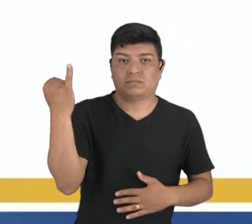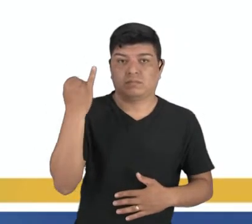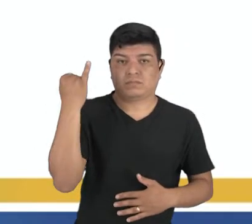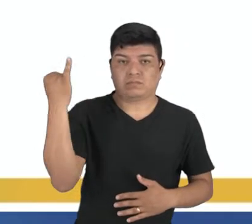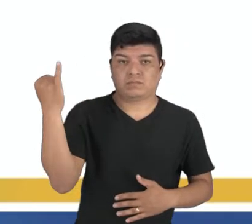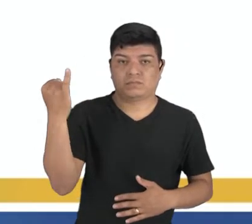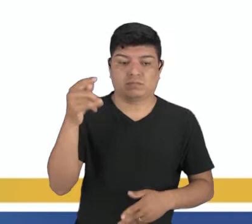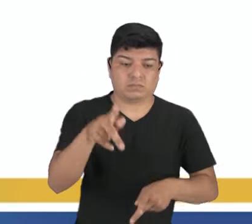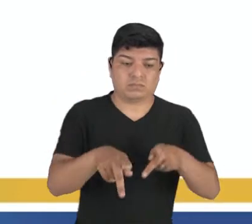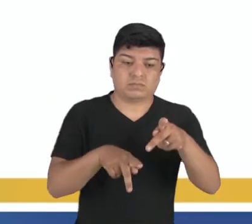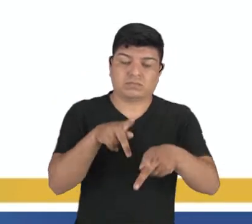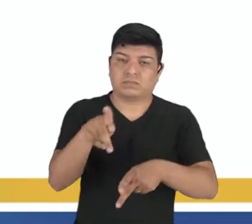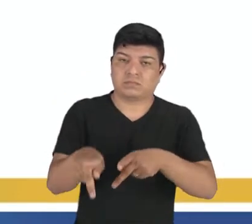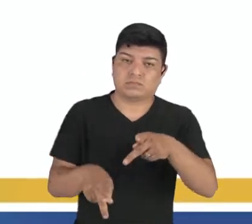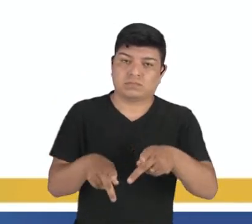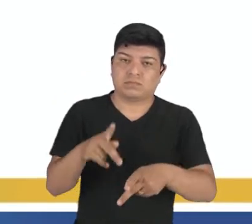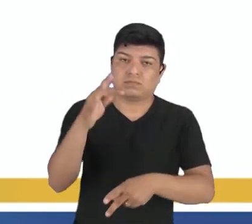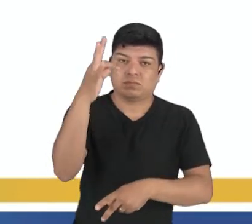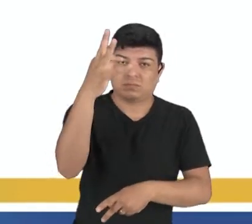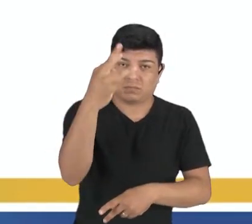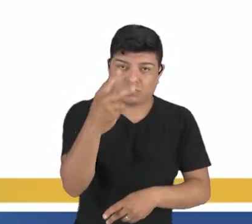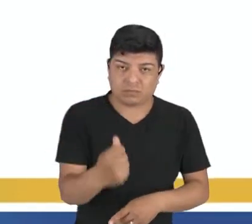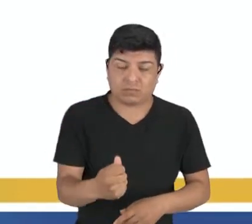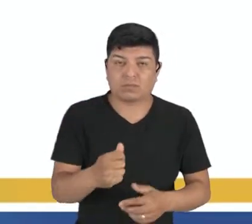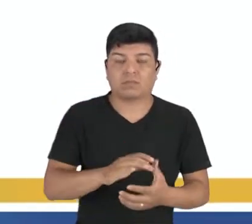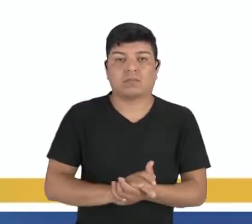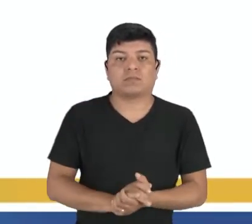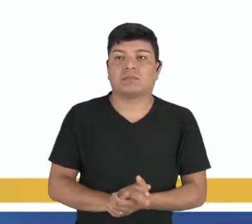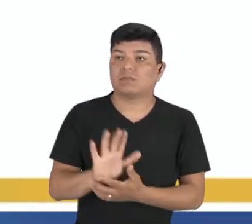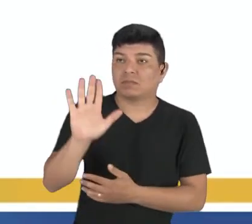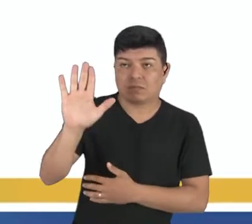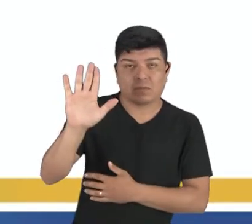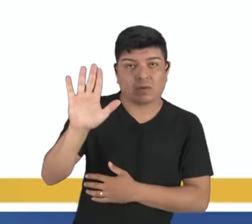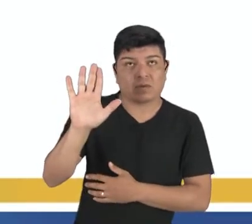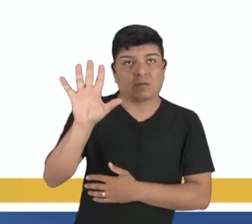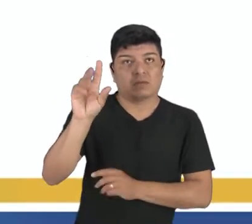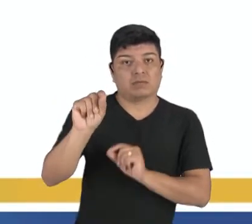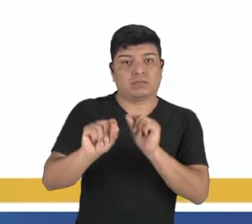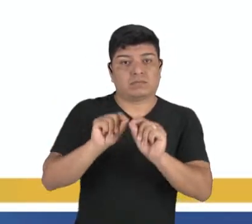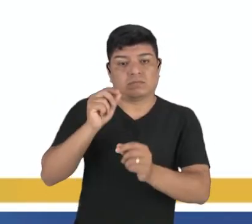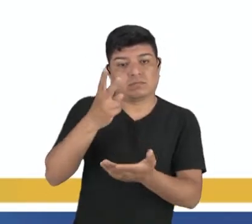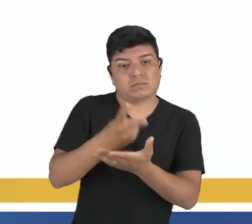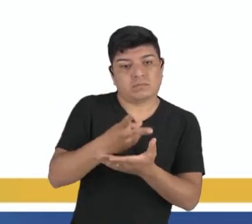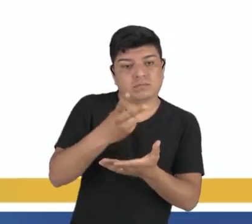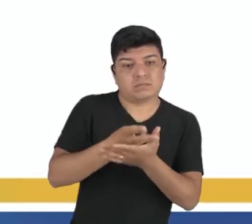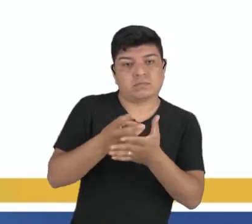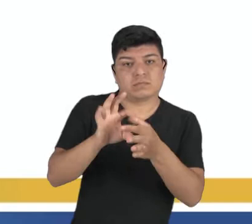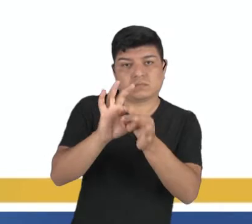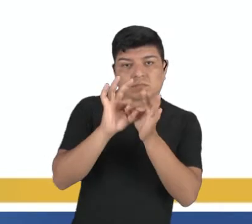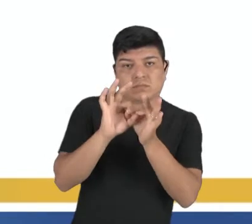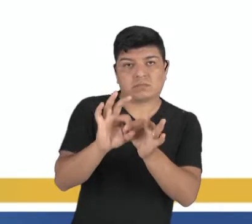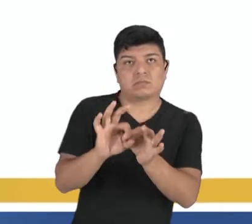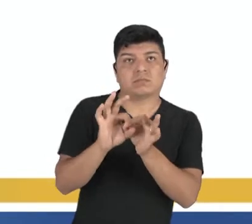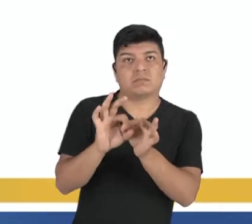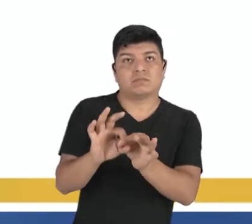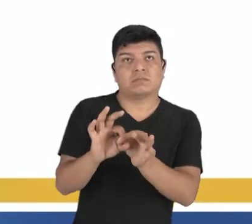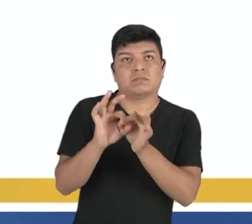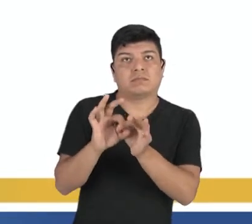para os povos africanos. Para eles, é uma maneira de estarem sempre conectados com